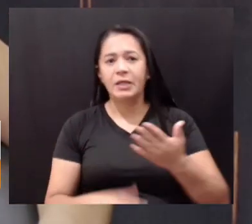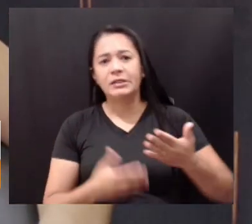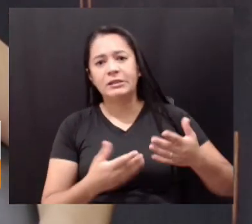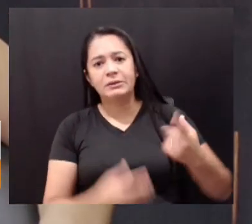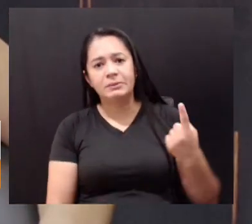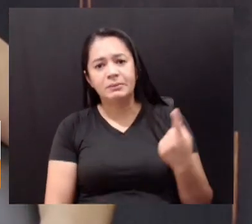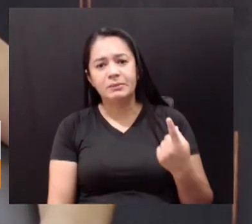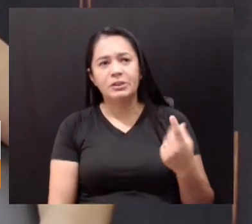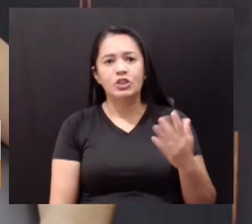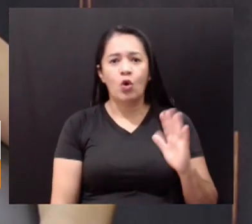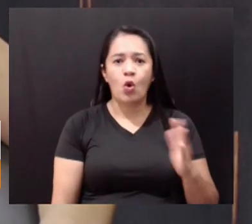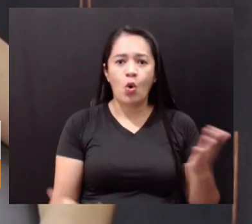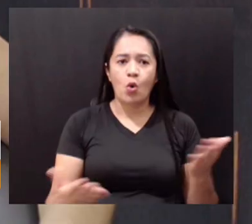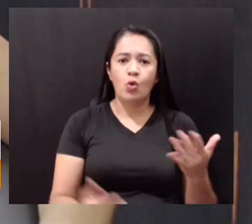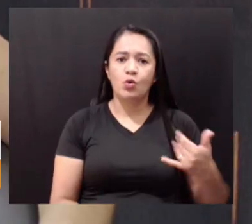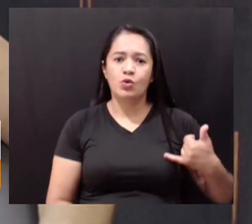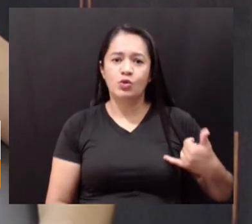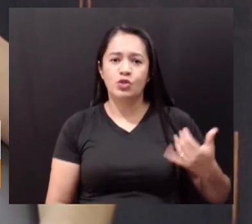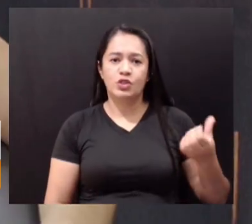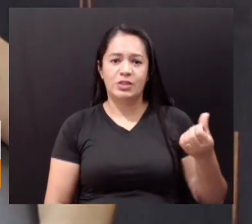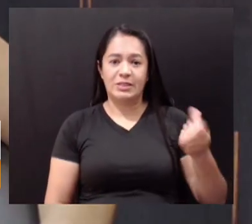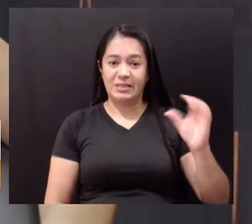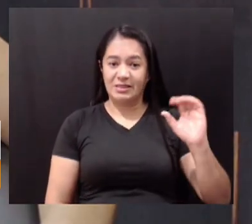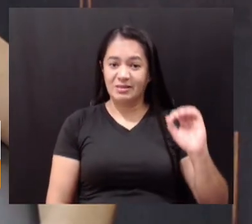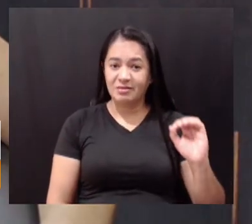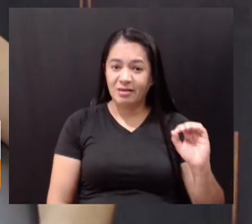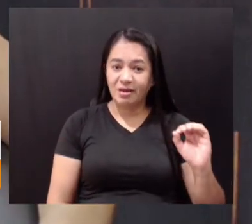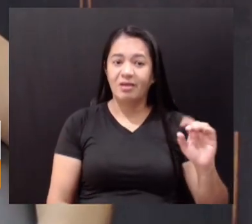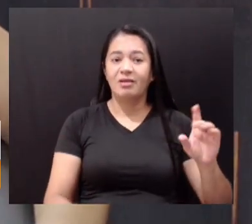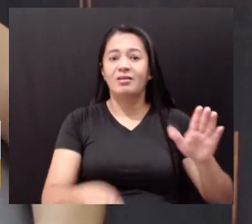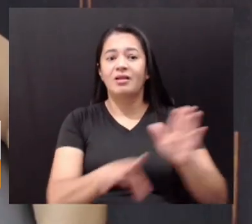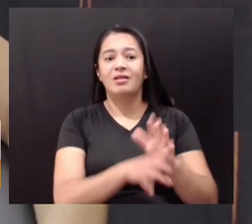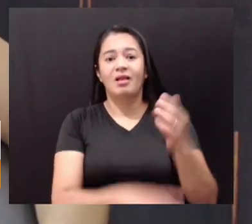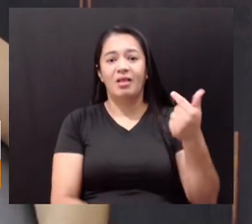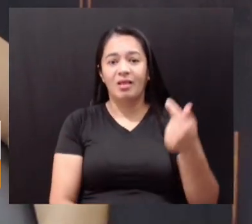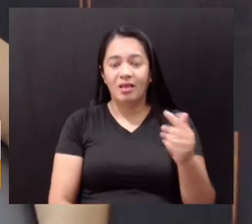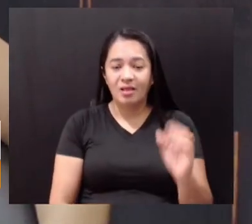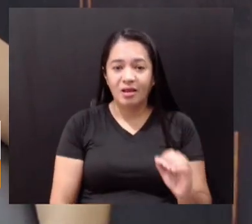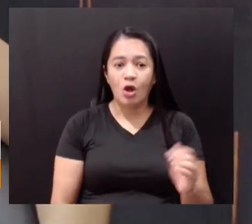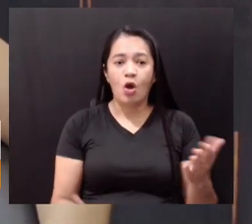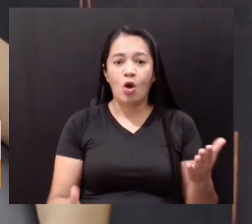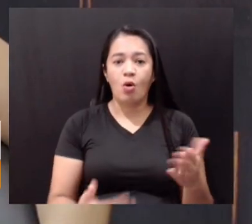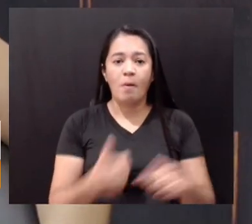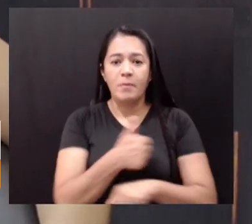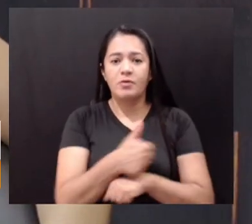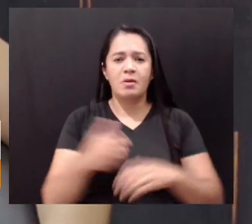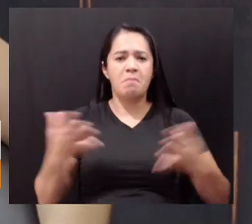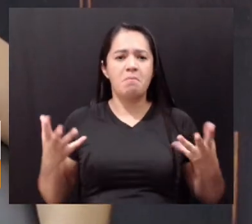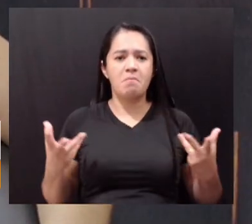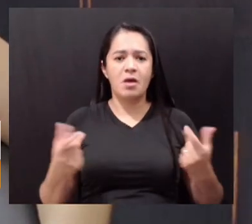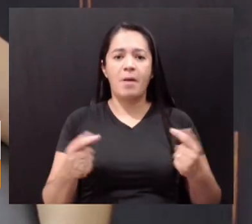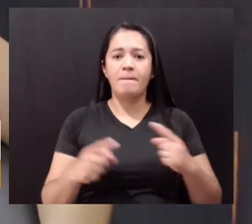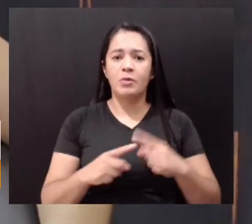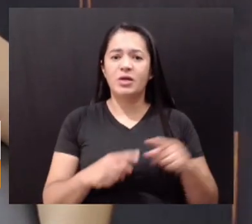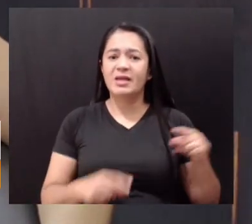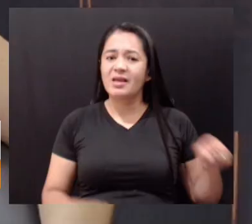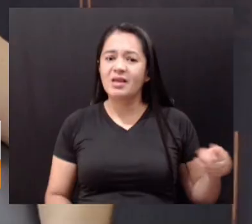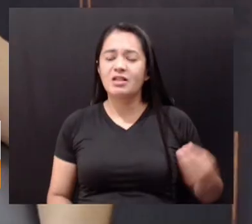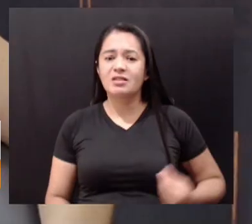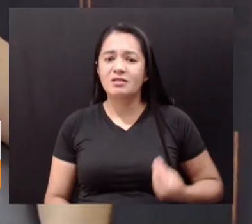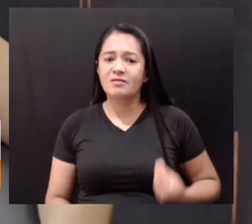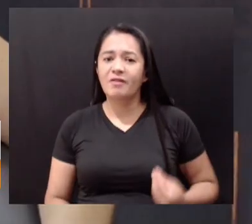que muitas vezes são CEOs de empresas, são gerentes de empresas, são pessoas que viveram uma vida muito difícil, que a questão